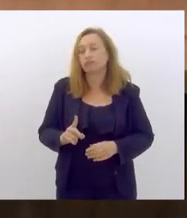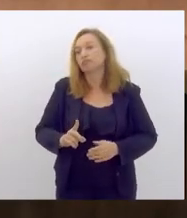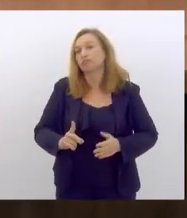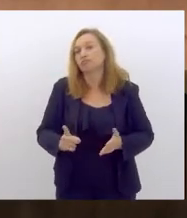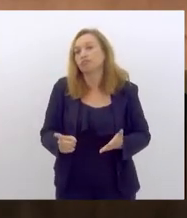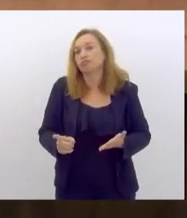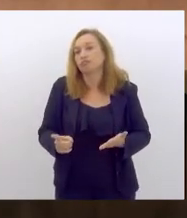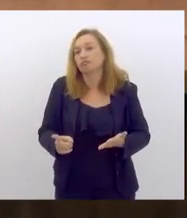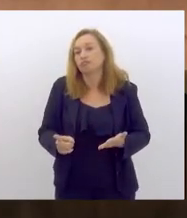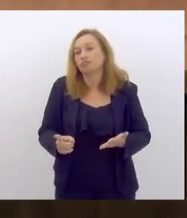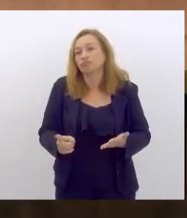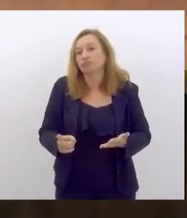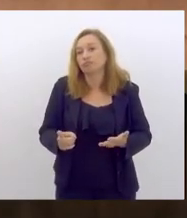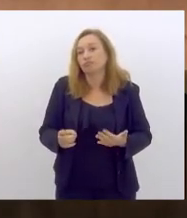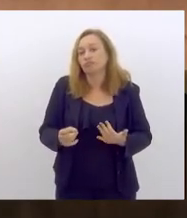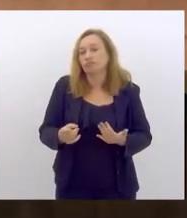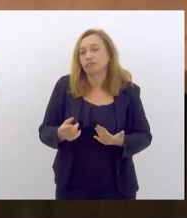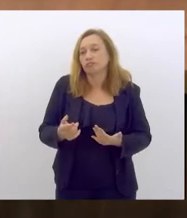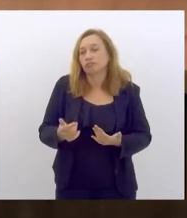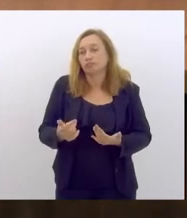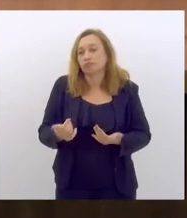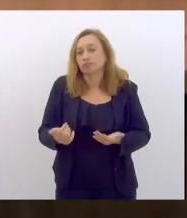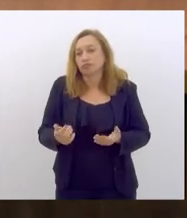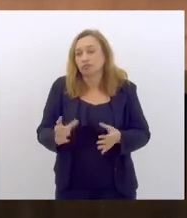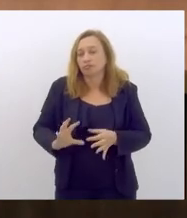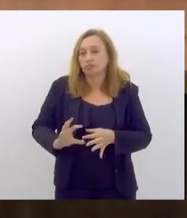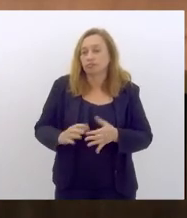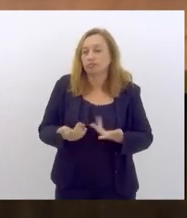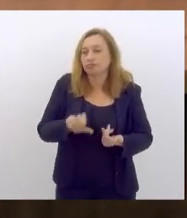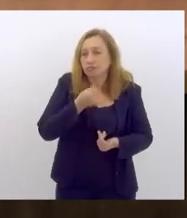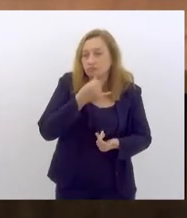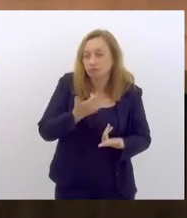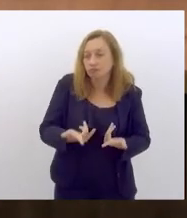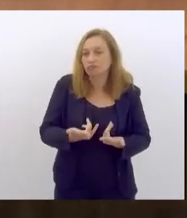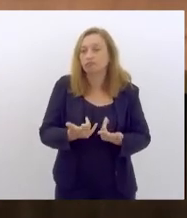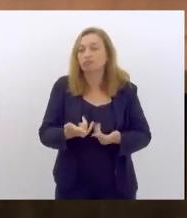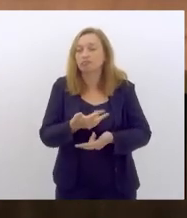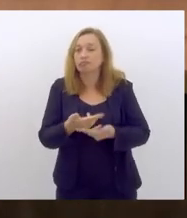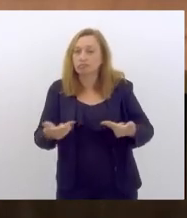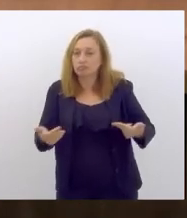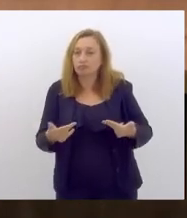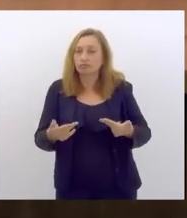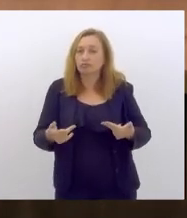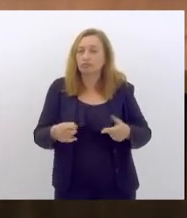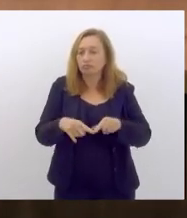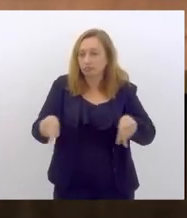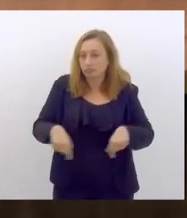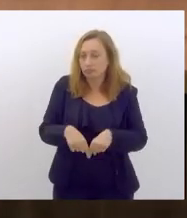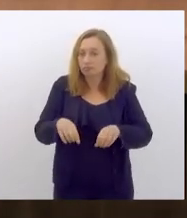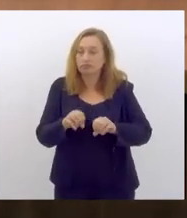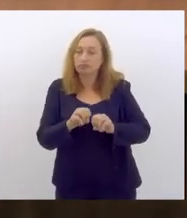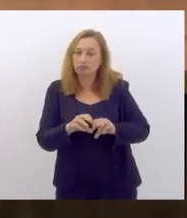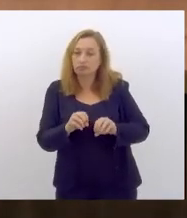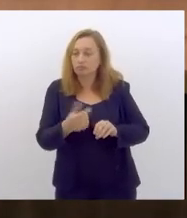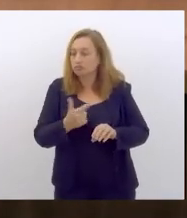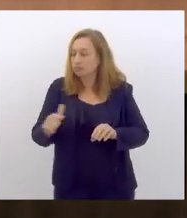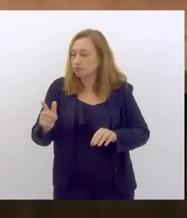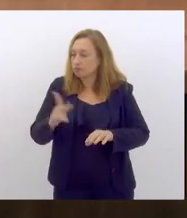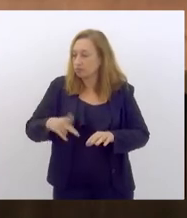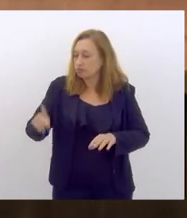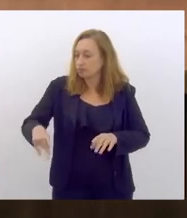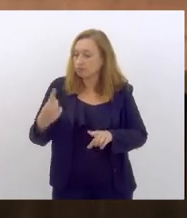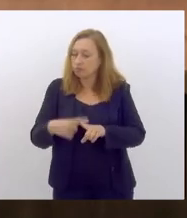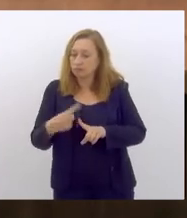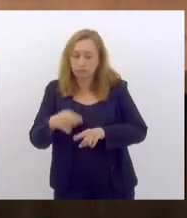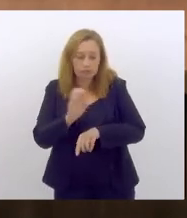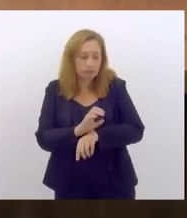professor desistir de fazer GLP e ir para outro vínculo e, de uma hora para outra, várias turmas deixarem de ser professor regente, porque a rede do Estado do